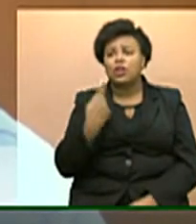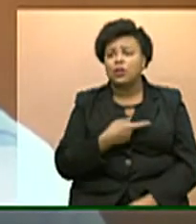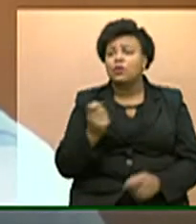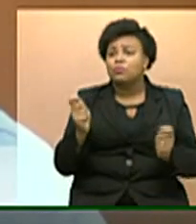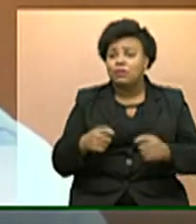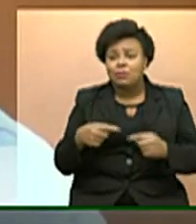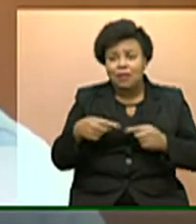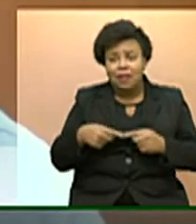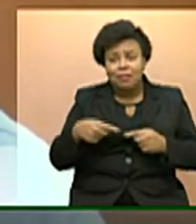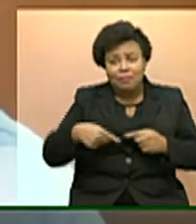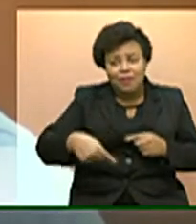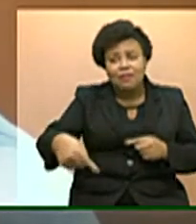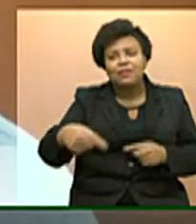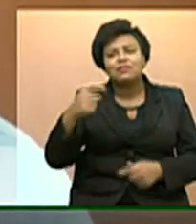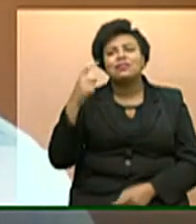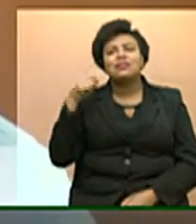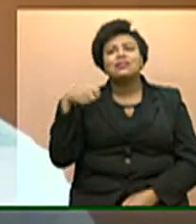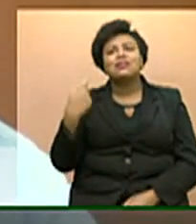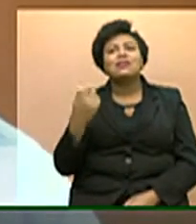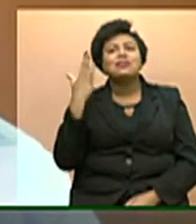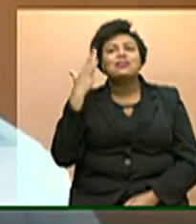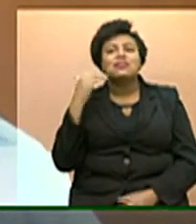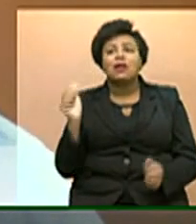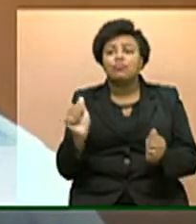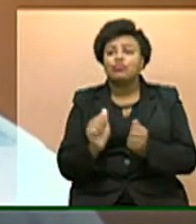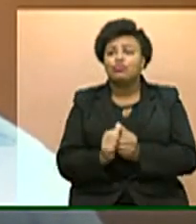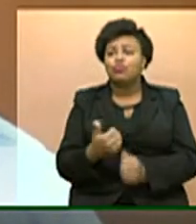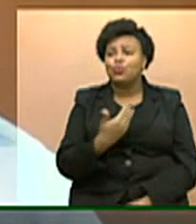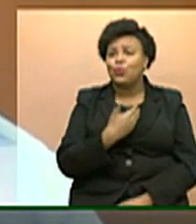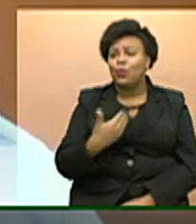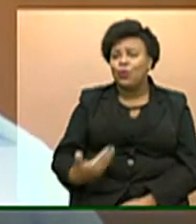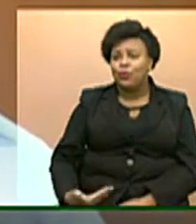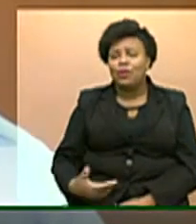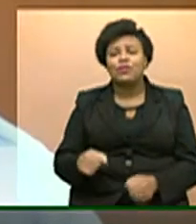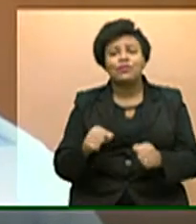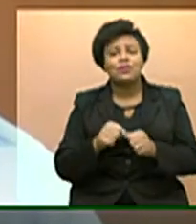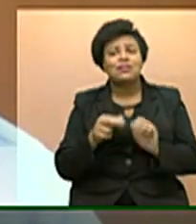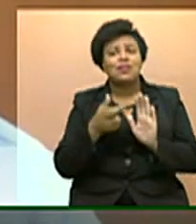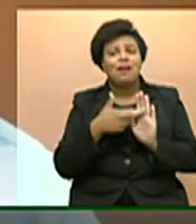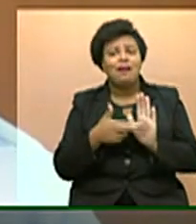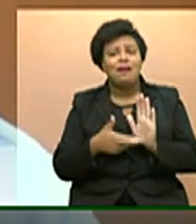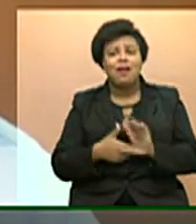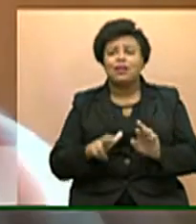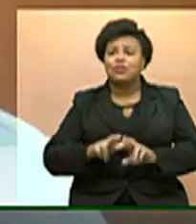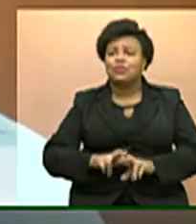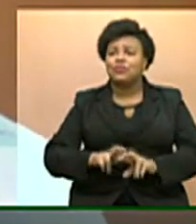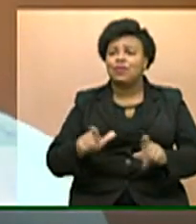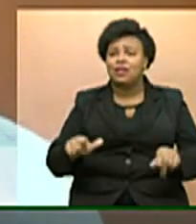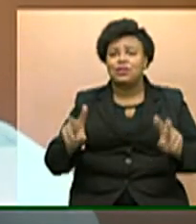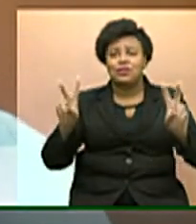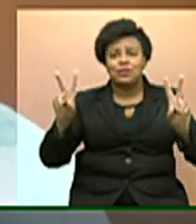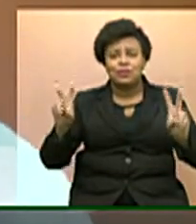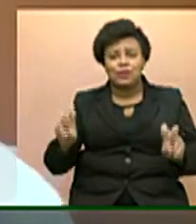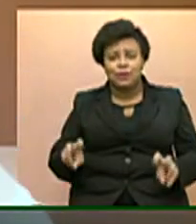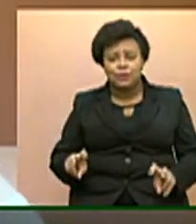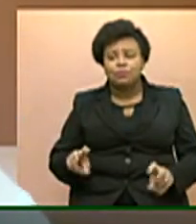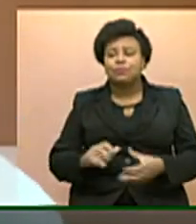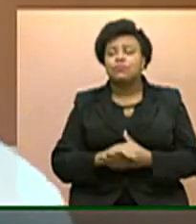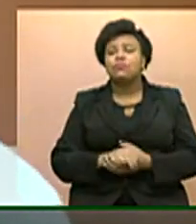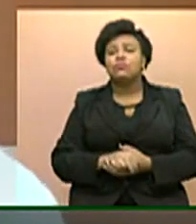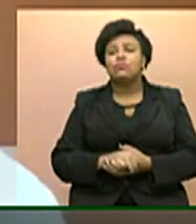daqui para frente, quem sabe junto com o executivo, regrar diferente essa questão